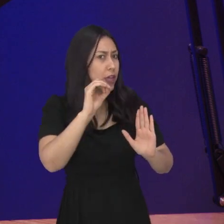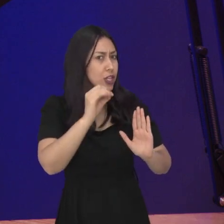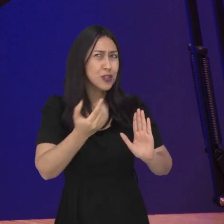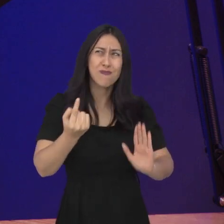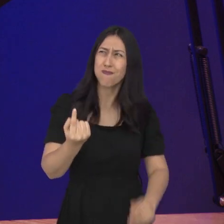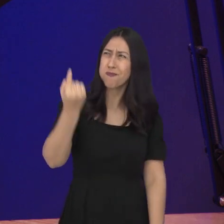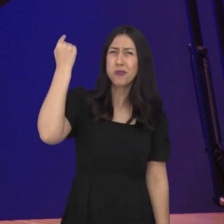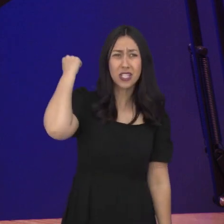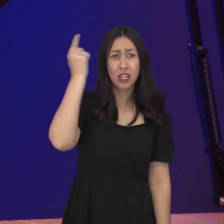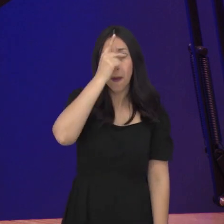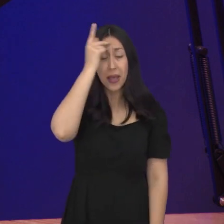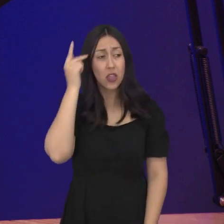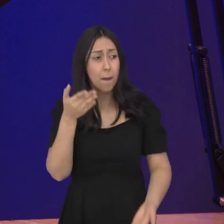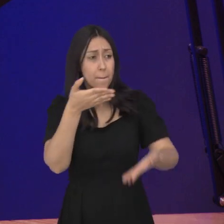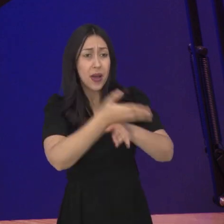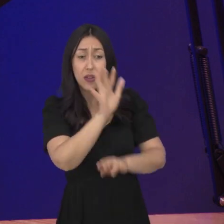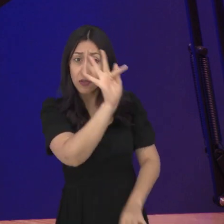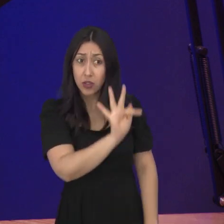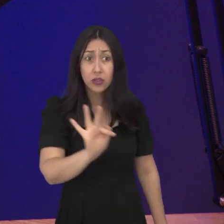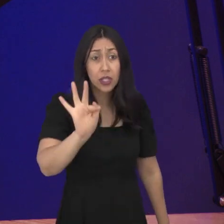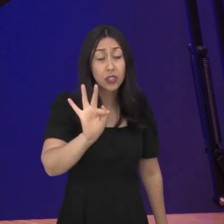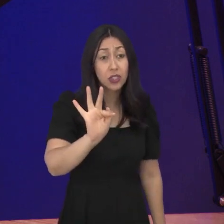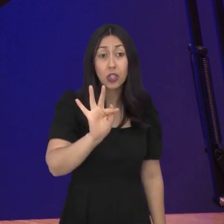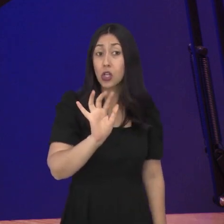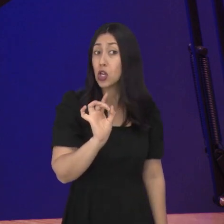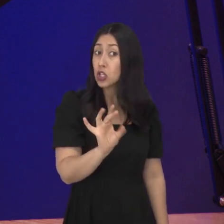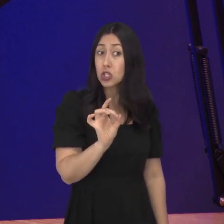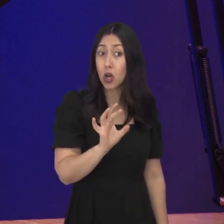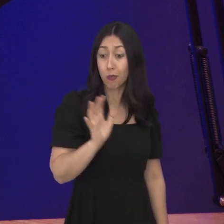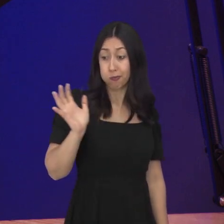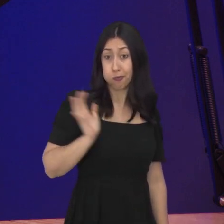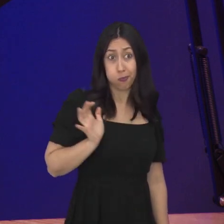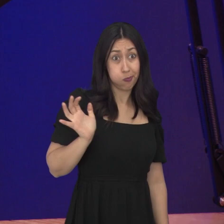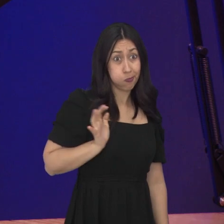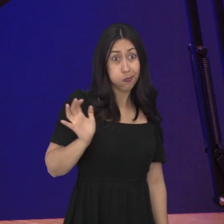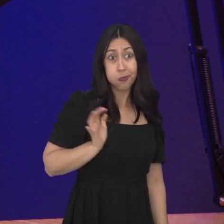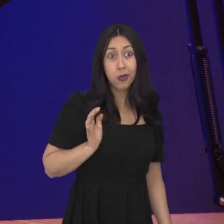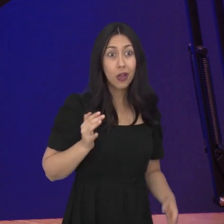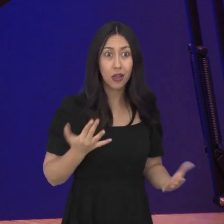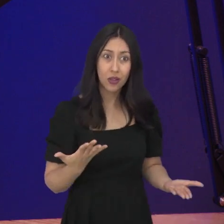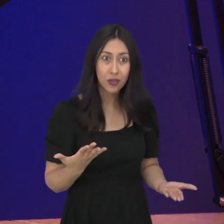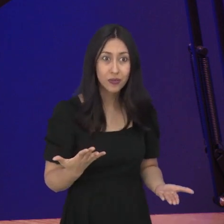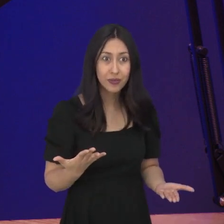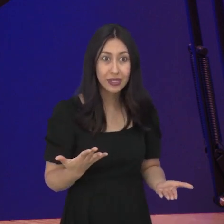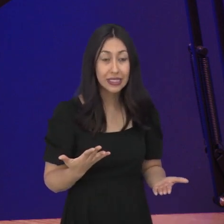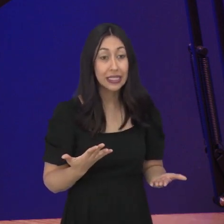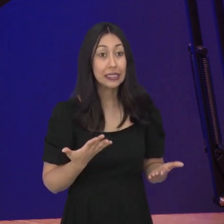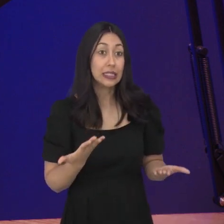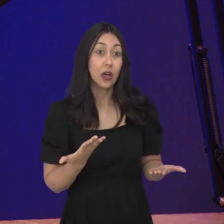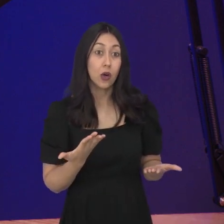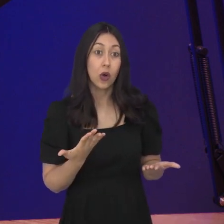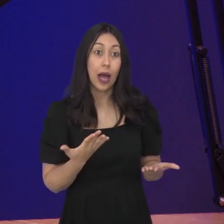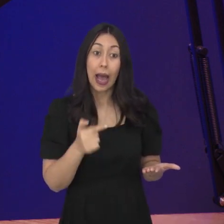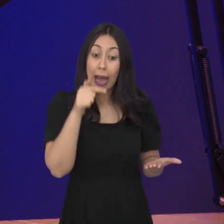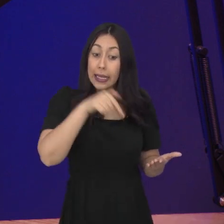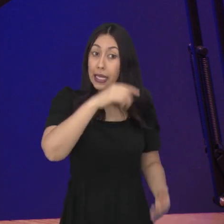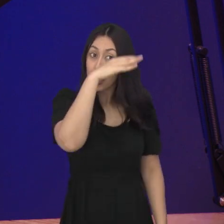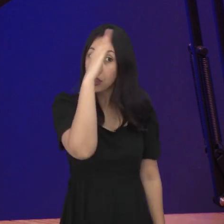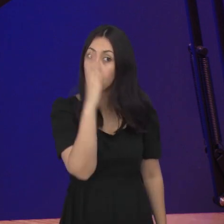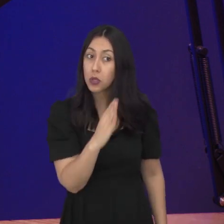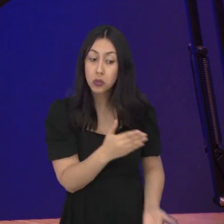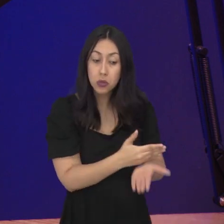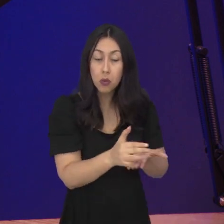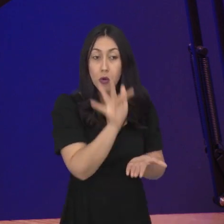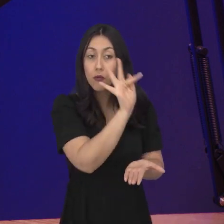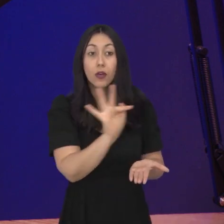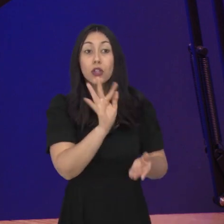pensando há anos atrás, eram pessoas que, né, tinham muito um poder aquisitivo, né? Então, a universidade ela já começa no